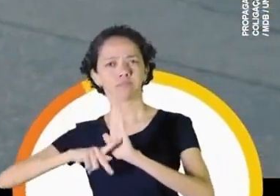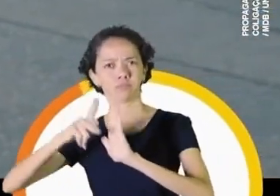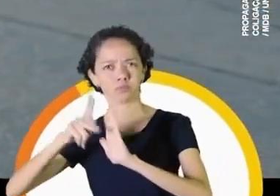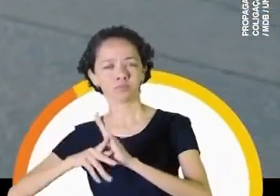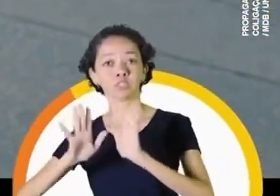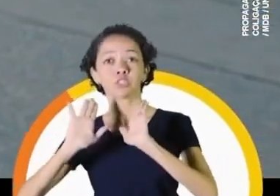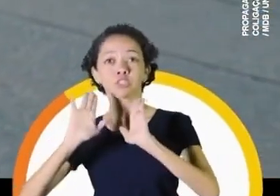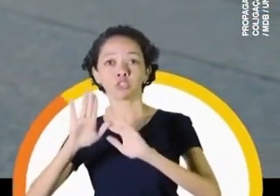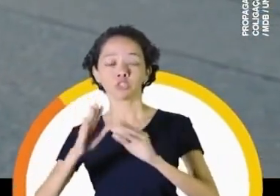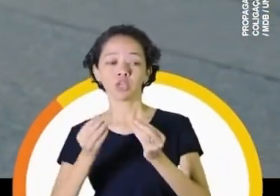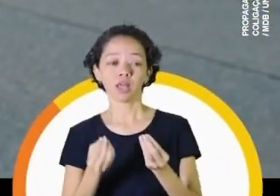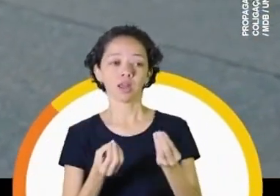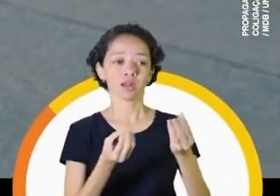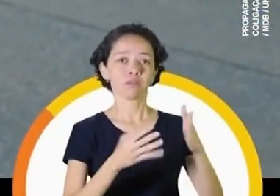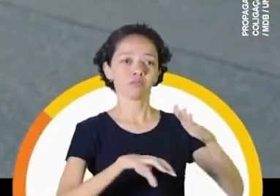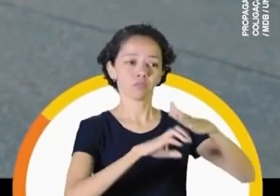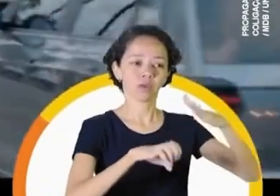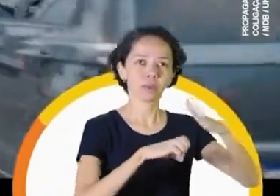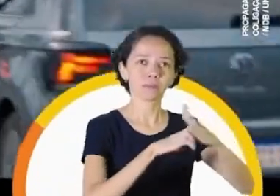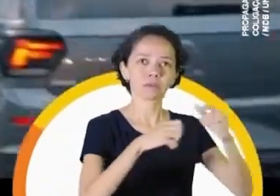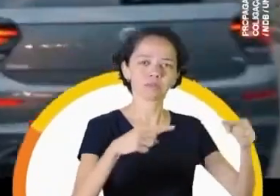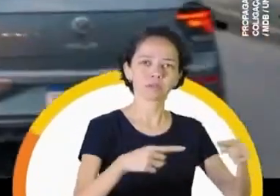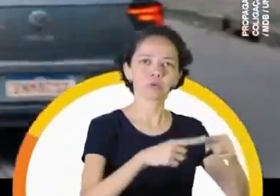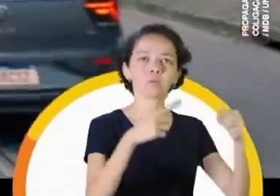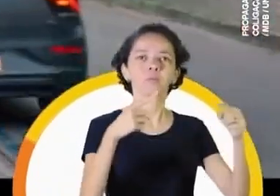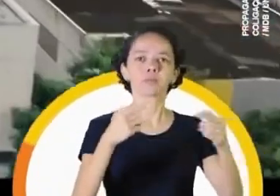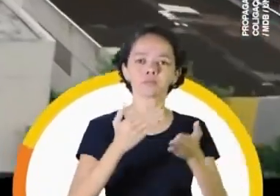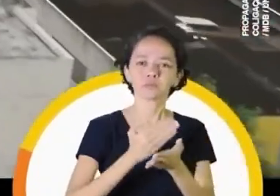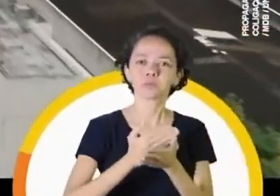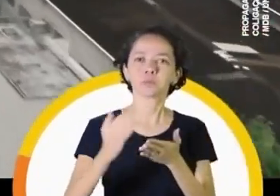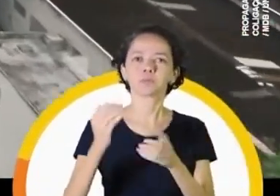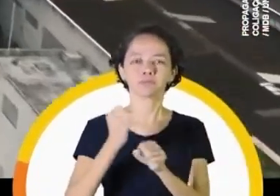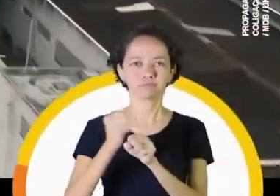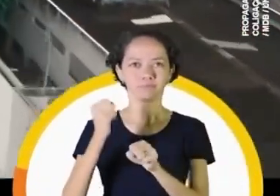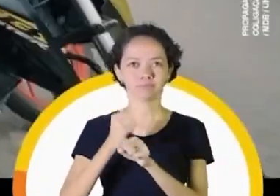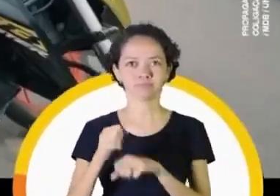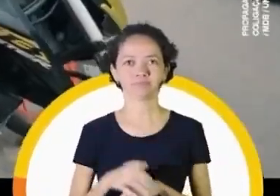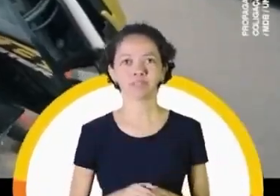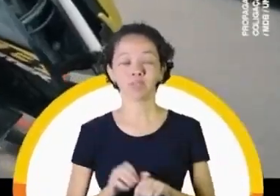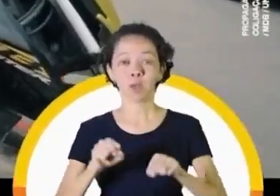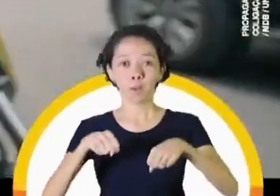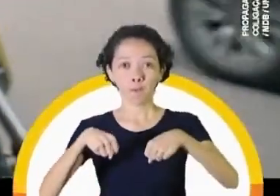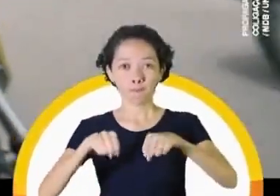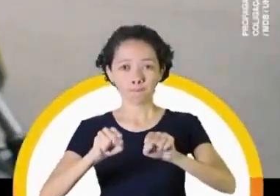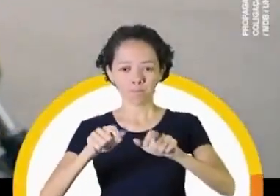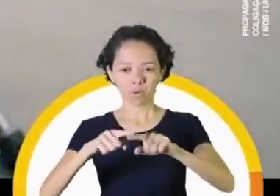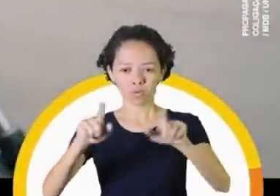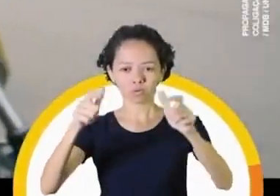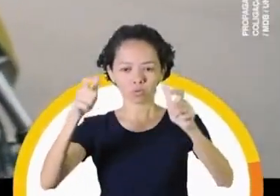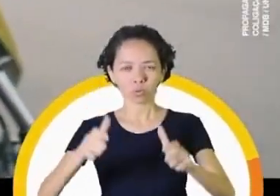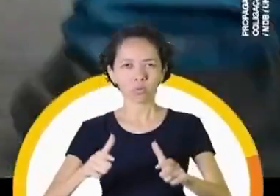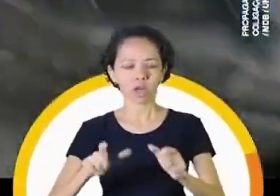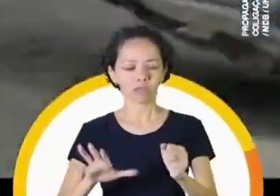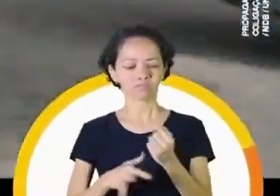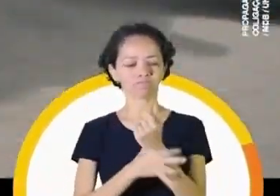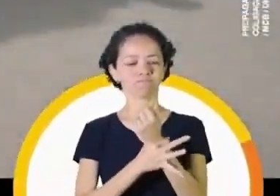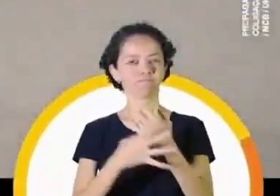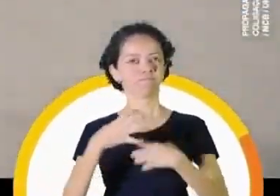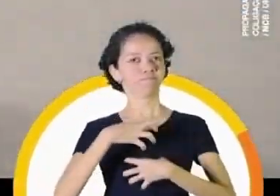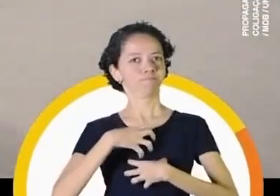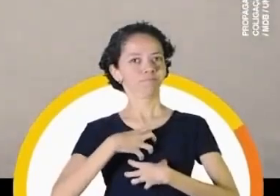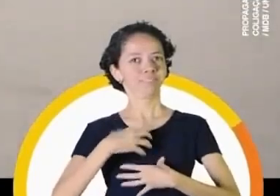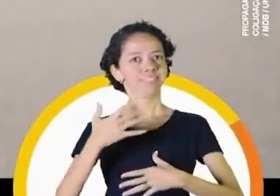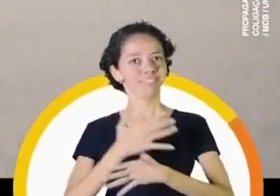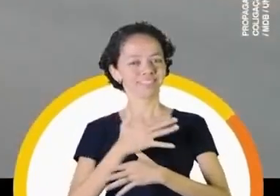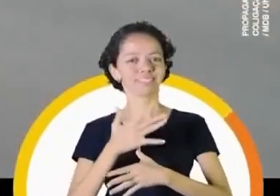os projetos, já demos entrada no Senatran para poder fazer a implantação. Com a motofaixa, a gente vai se sentir mais